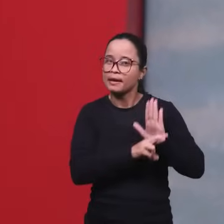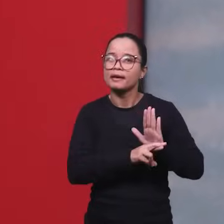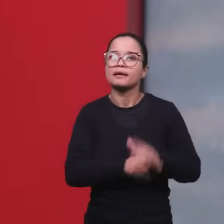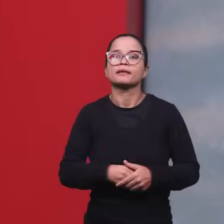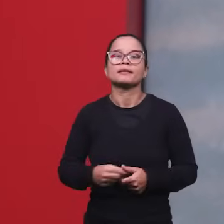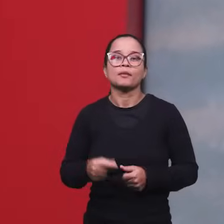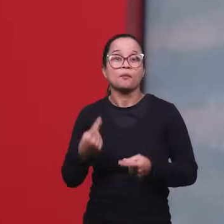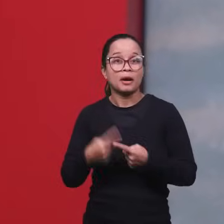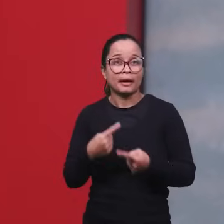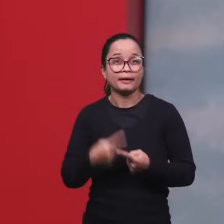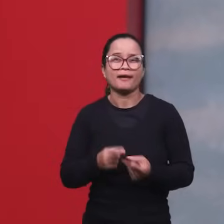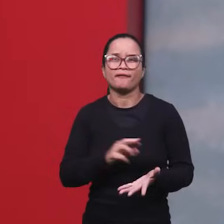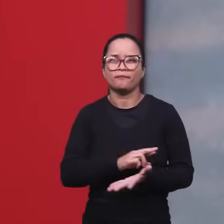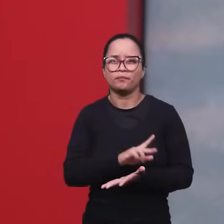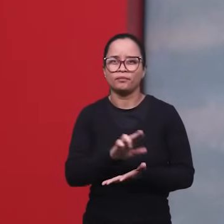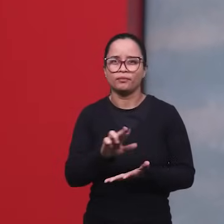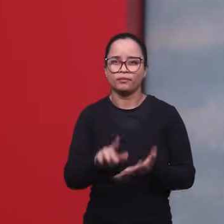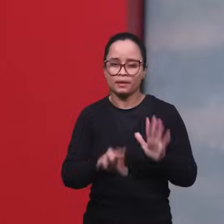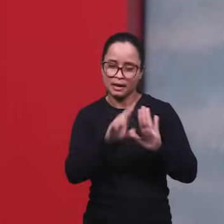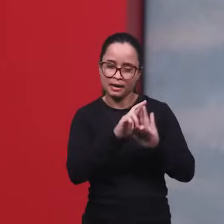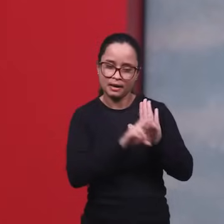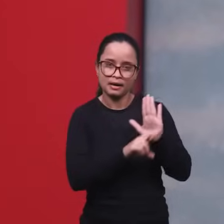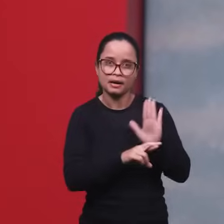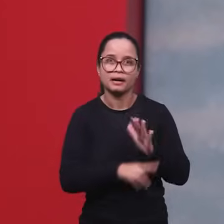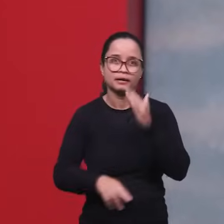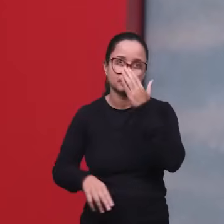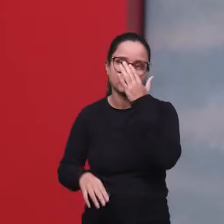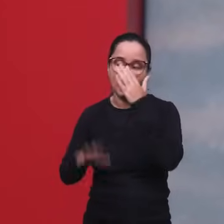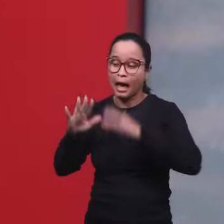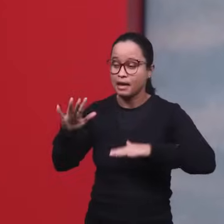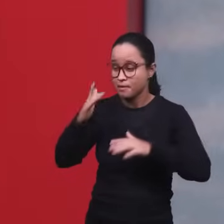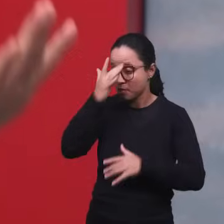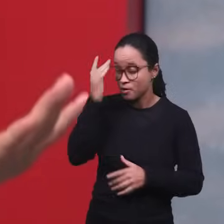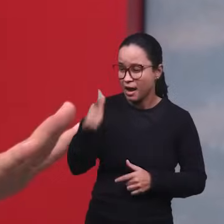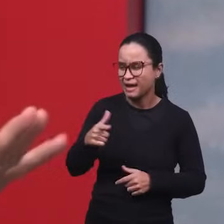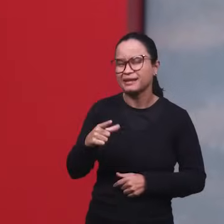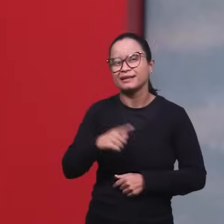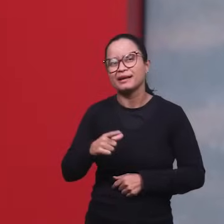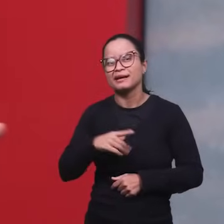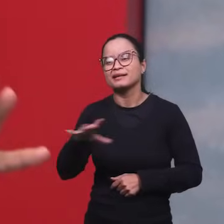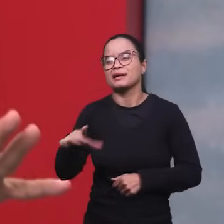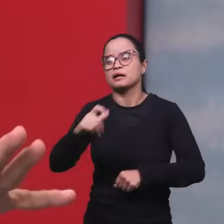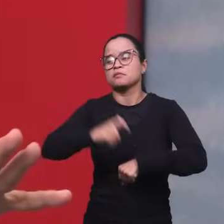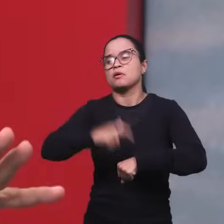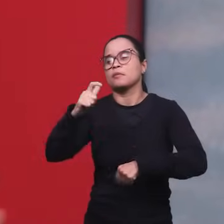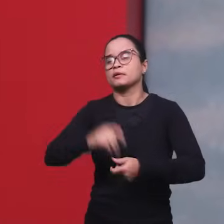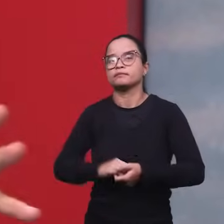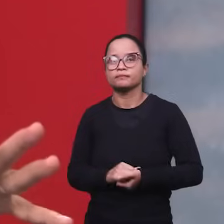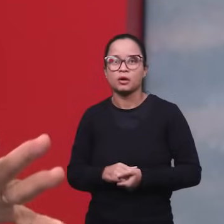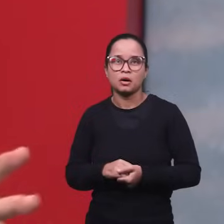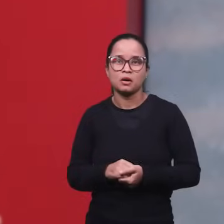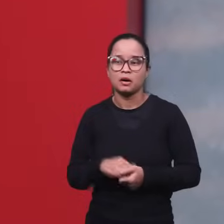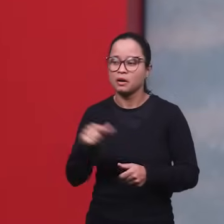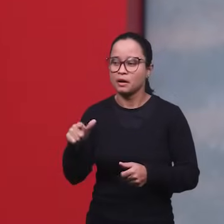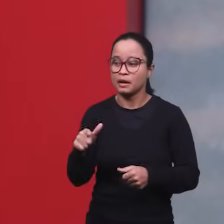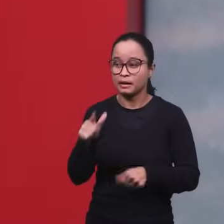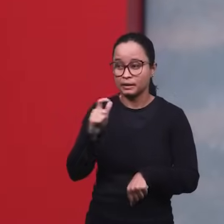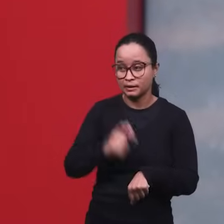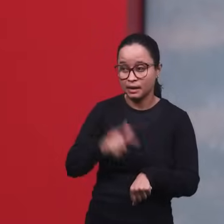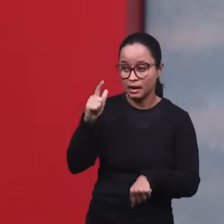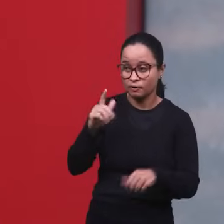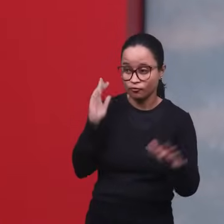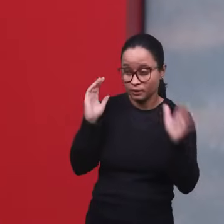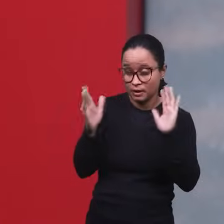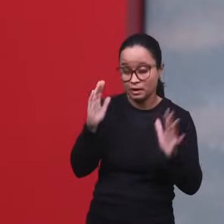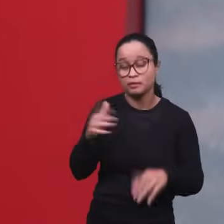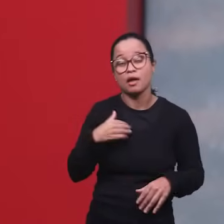são várias regras. E a pessoa às vezes chega, o que tiver ali, naquele momento, eu completei a idade ou o tempo, eu